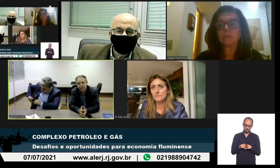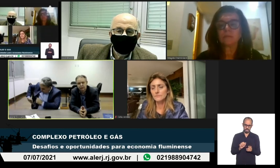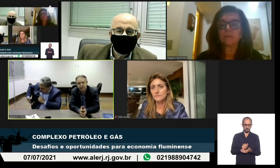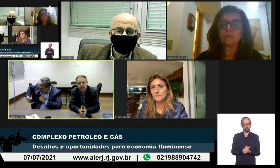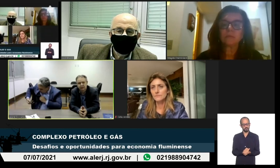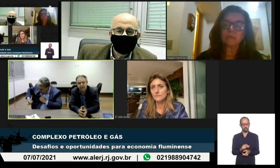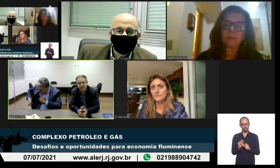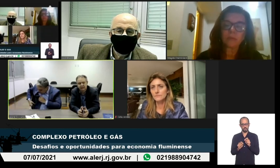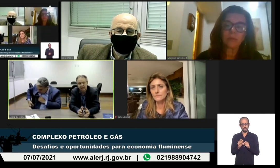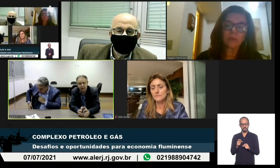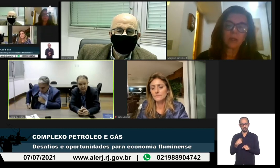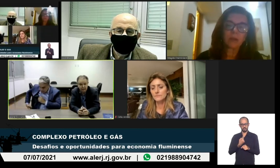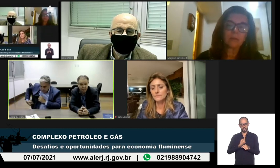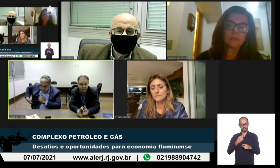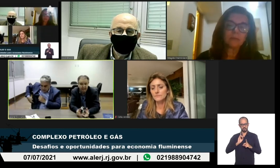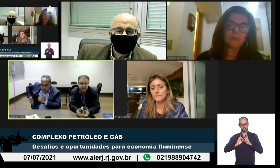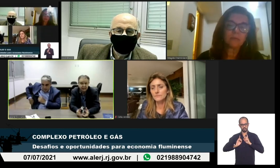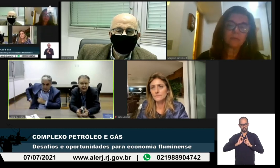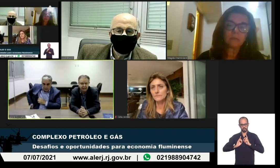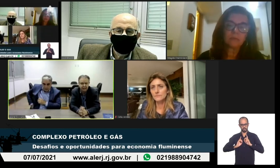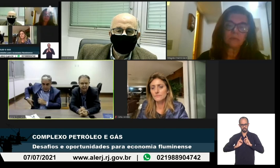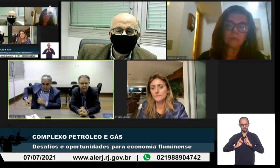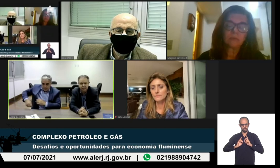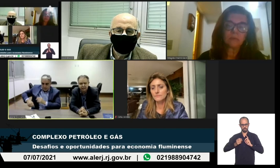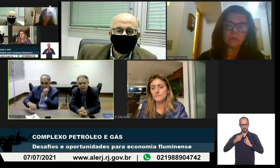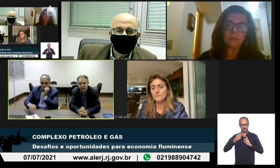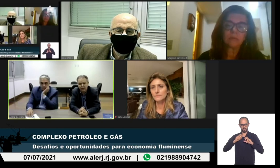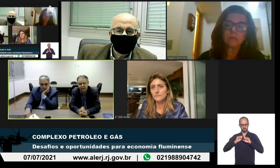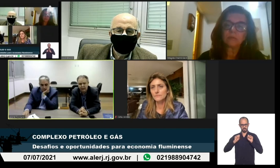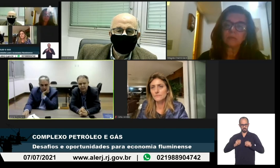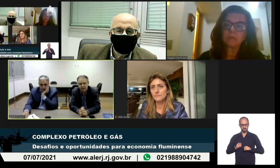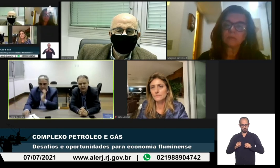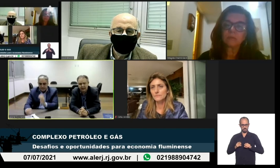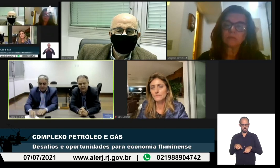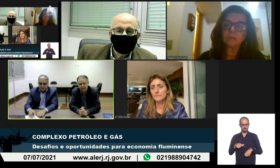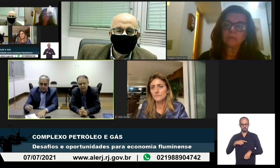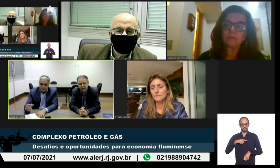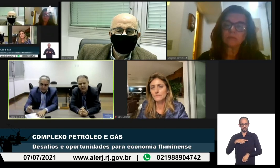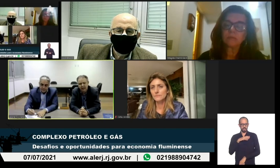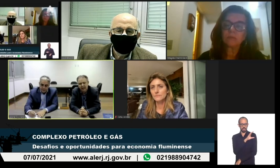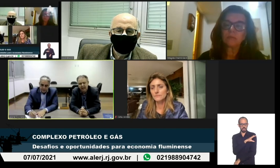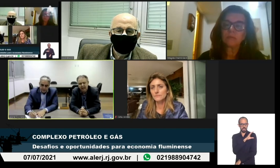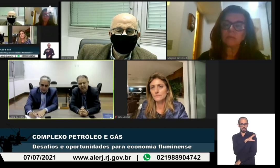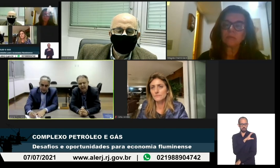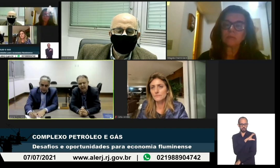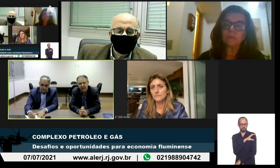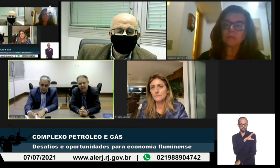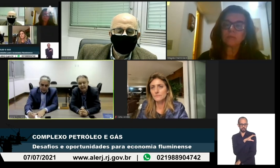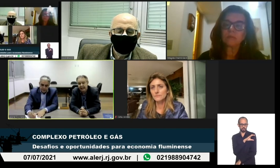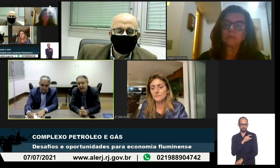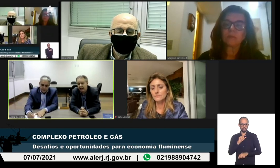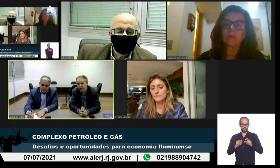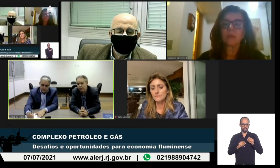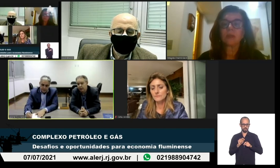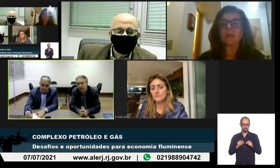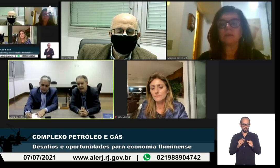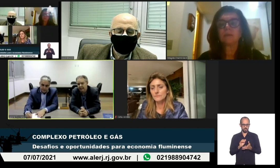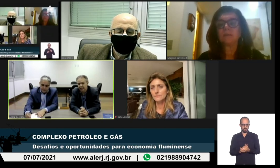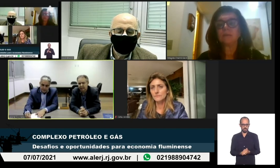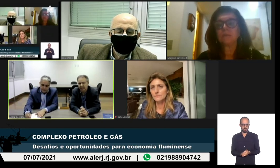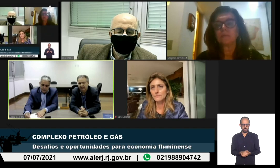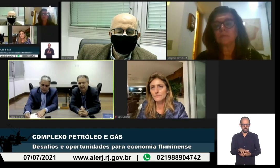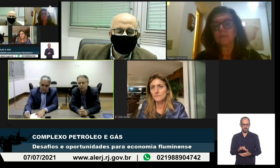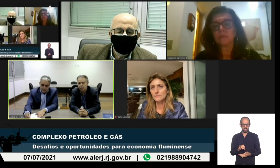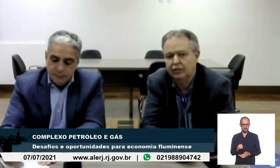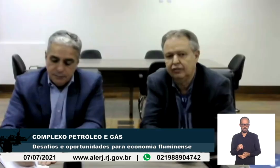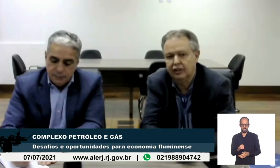estávamos discutindo, quer dizer, essa coisa de forma sistêmica. Eu fiz uma reunião em Campos Elíseos, e lá tem a Ipolímer,